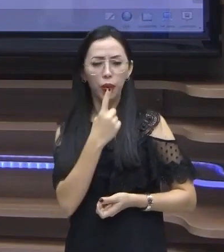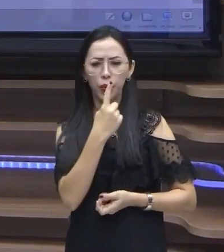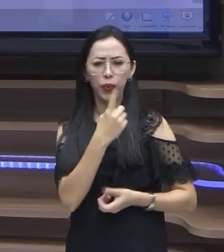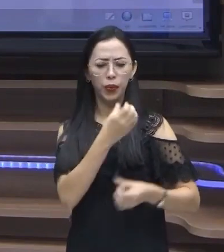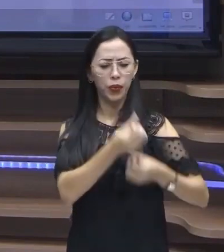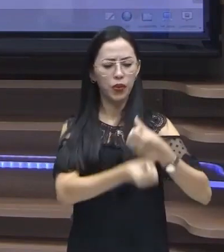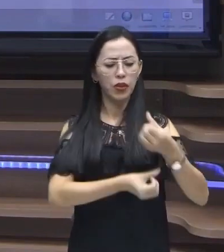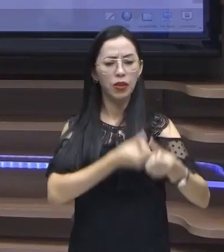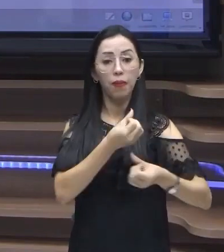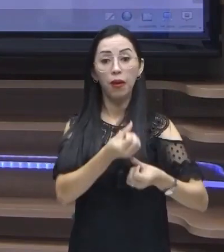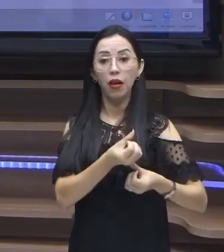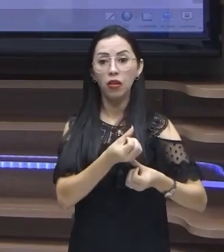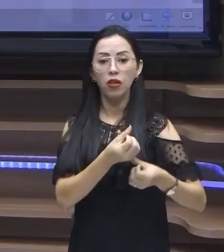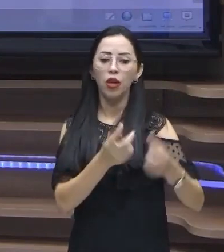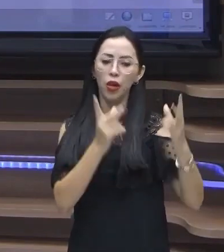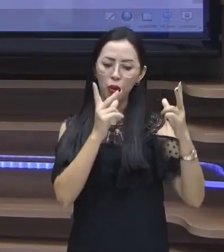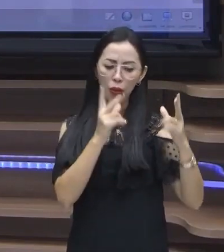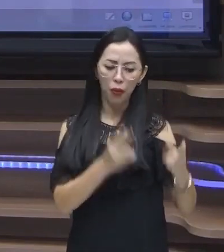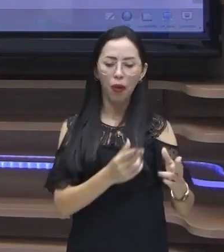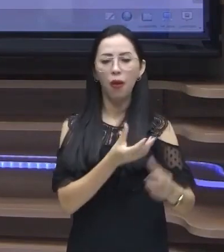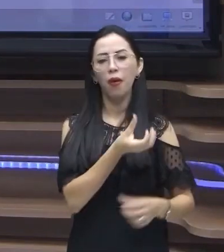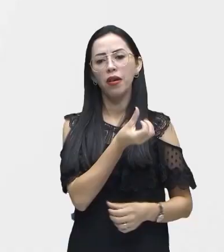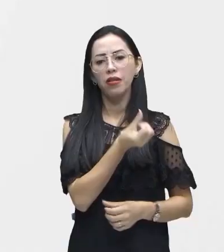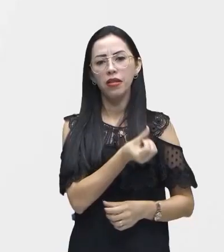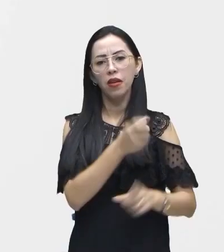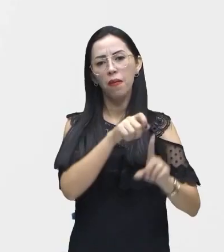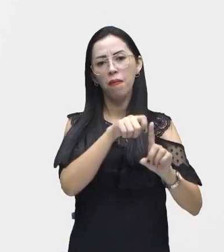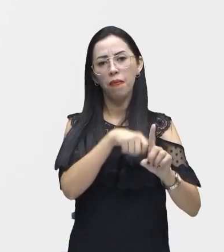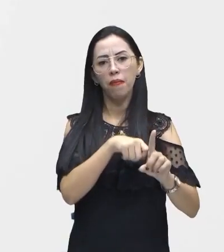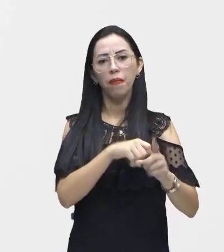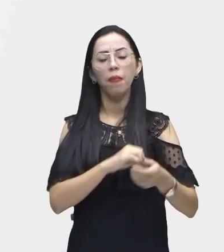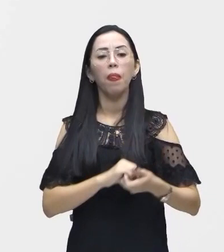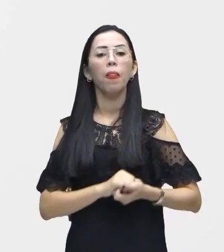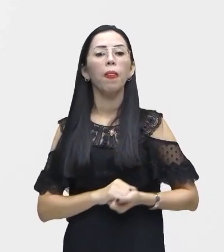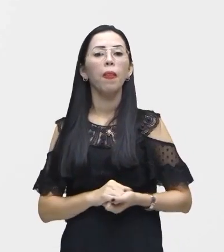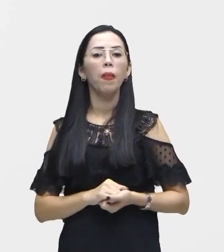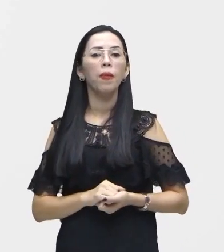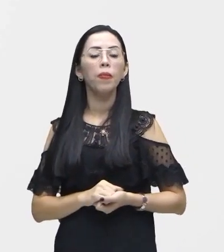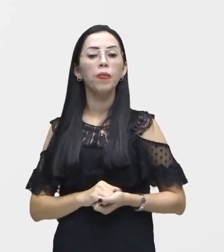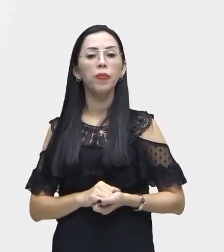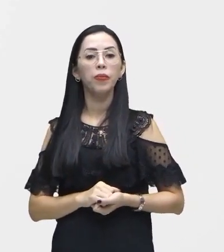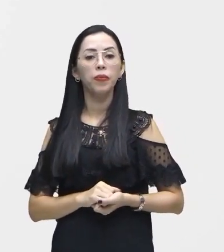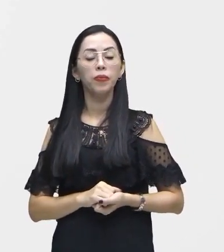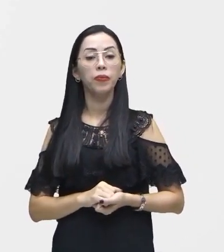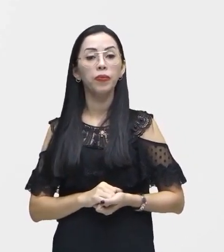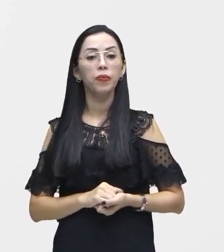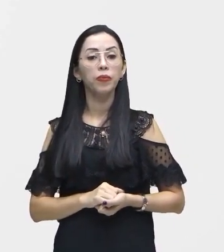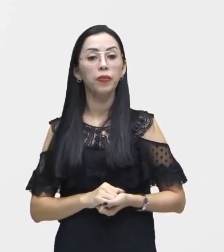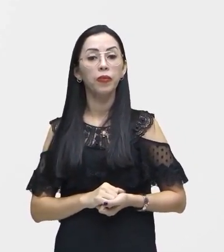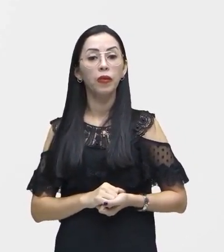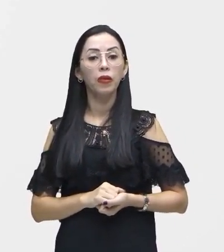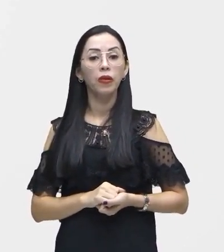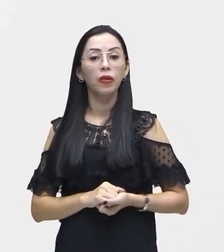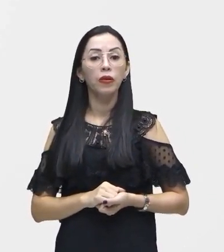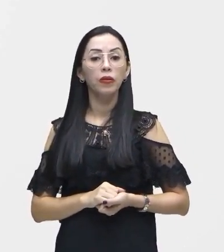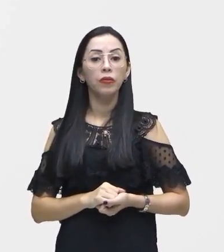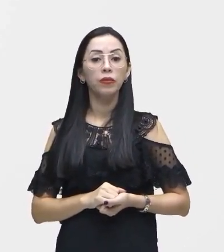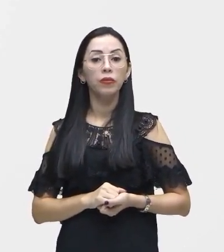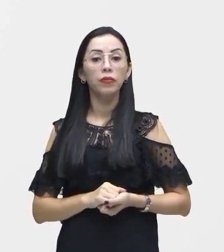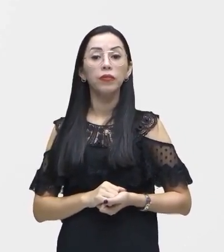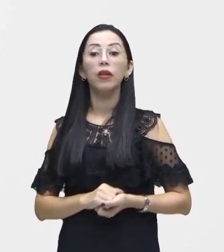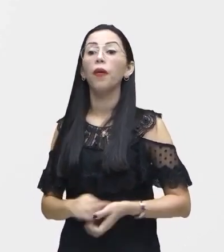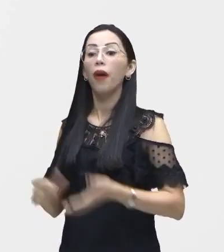a 6 meses, tá certo? De olho na tela. Então, eu quero transformar quanto aqui no problema? Eu